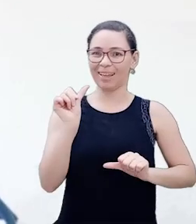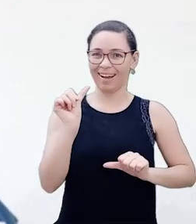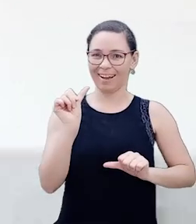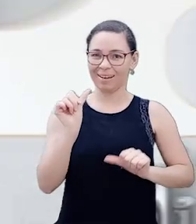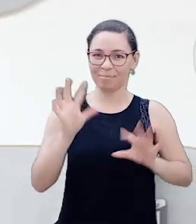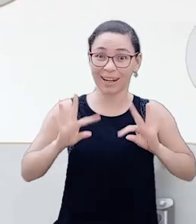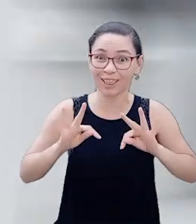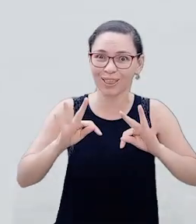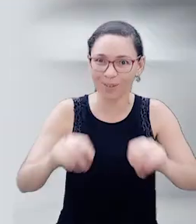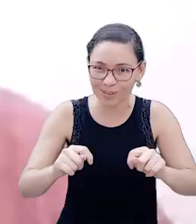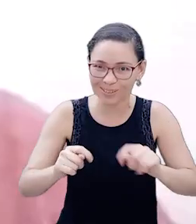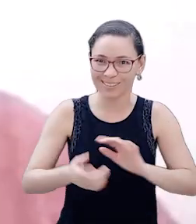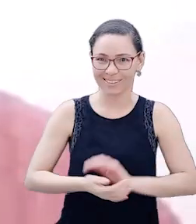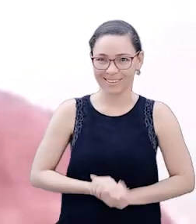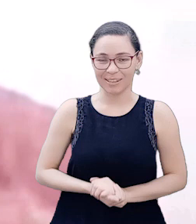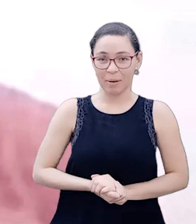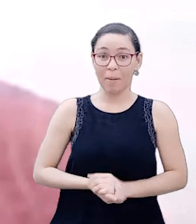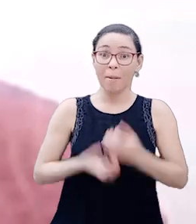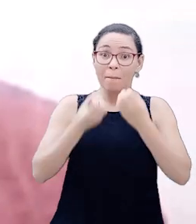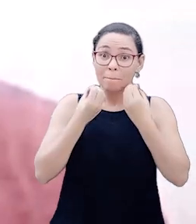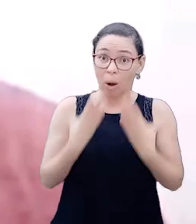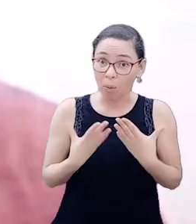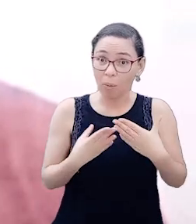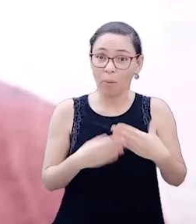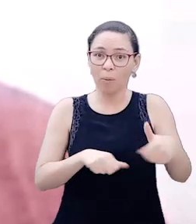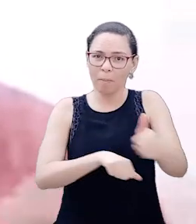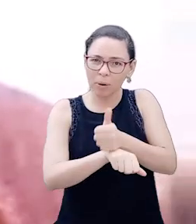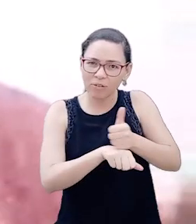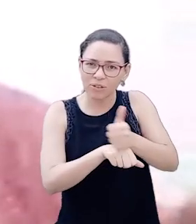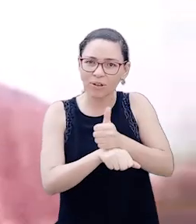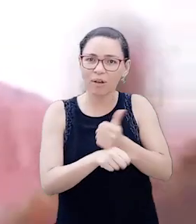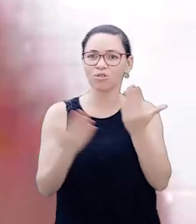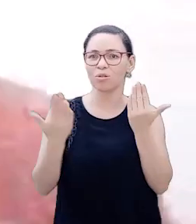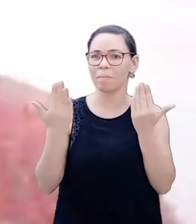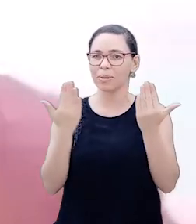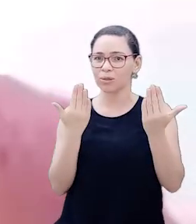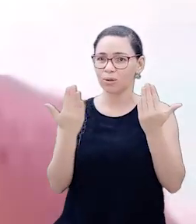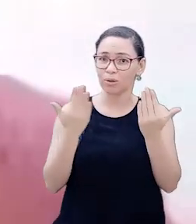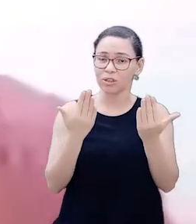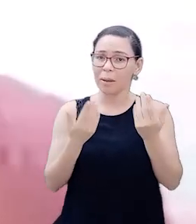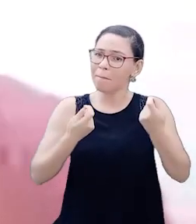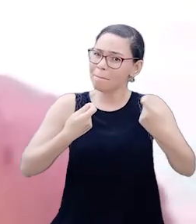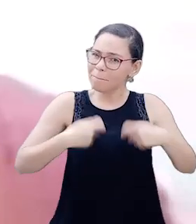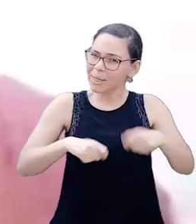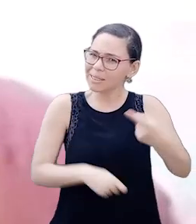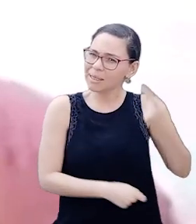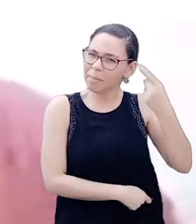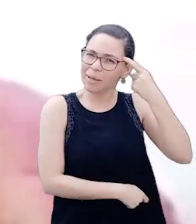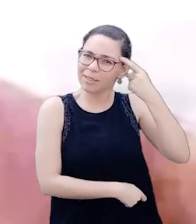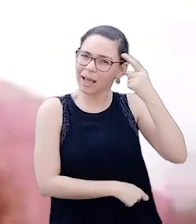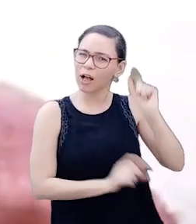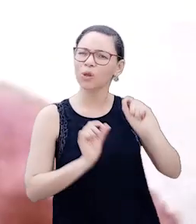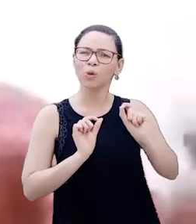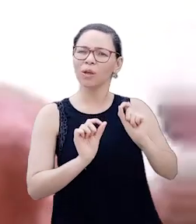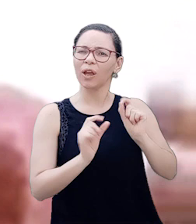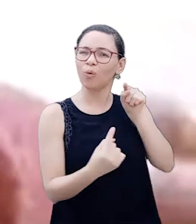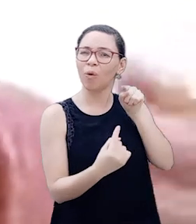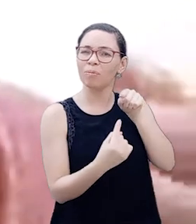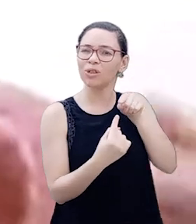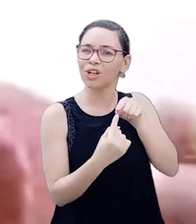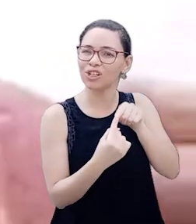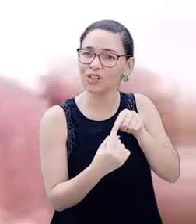de atividades físicas. O psicólogo é preparar esse atleta para a sua vida pós-esporte, no sentido de qualidade de